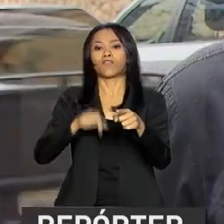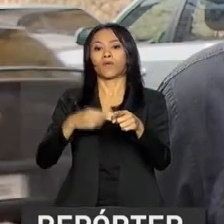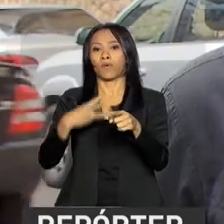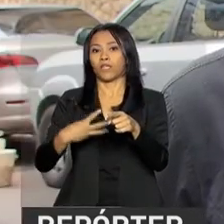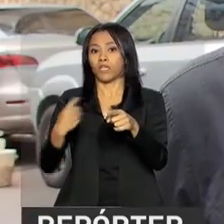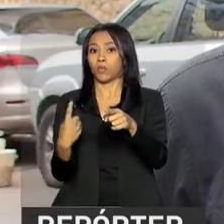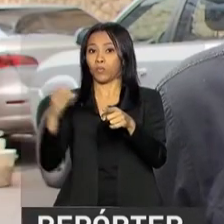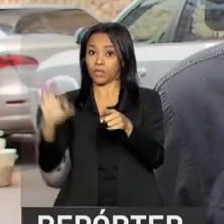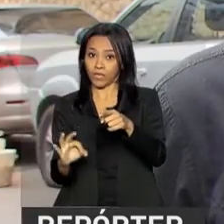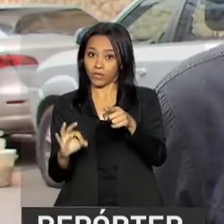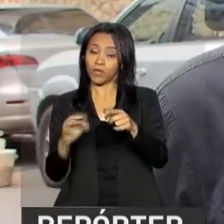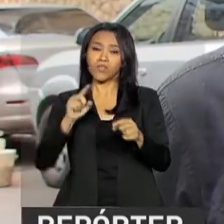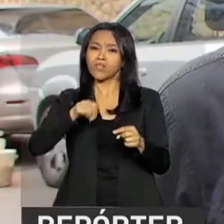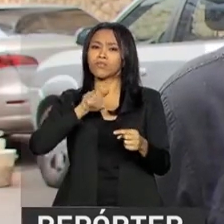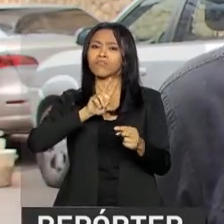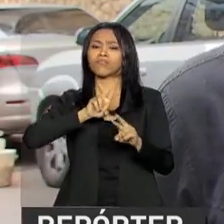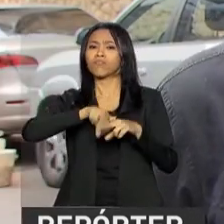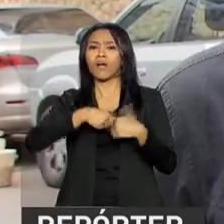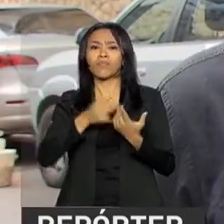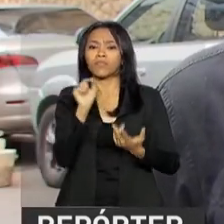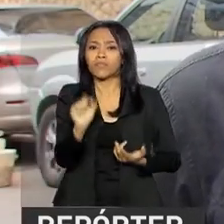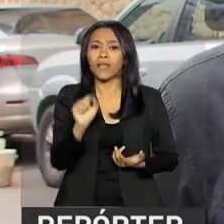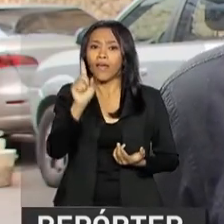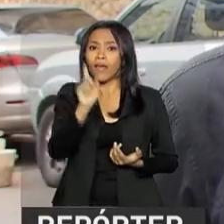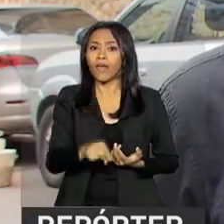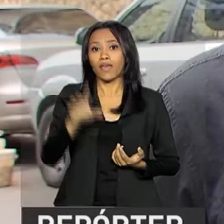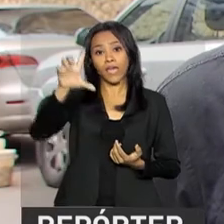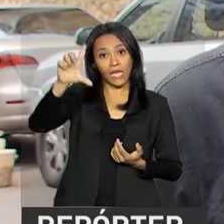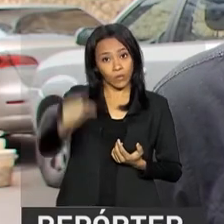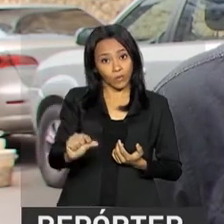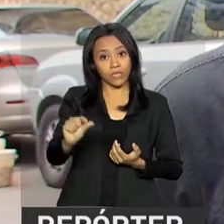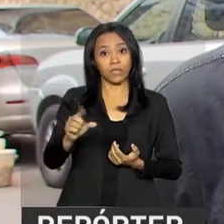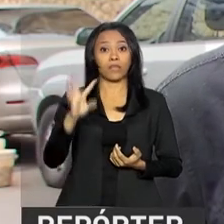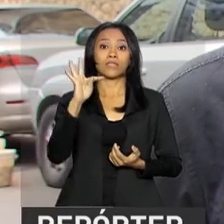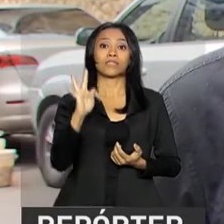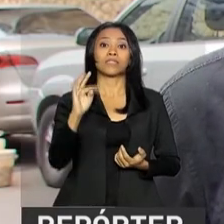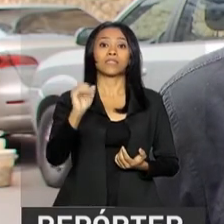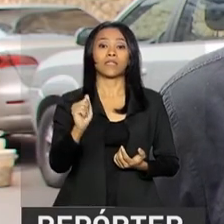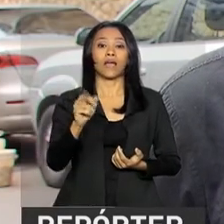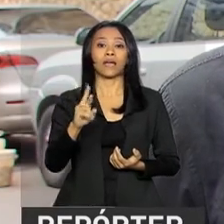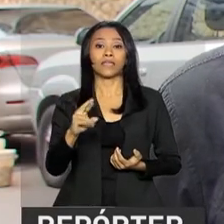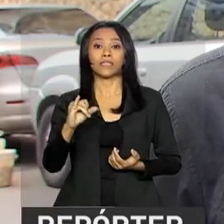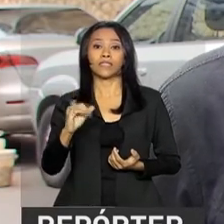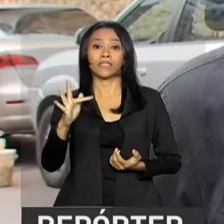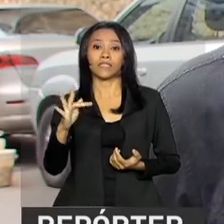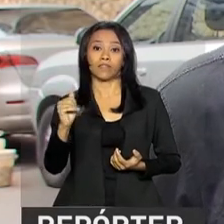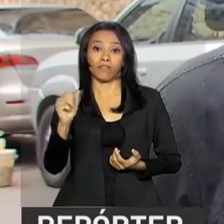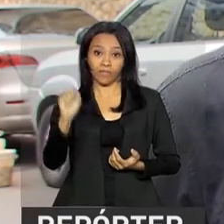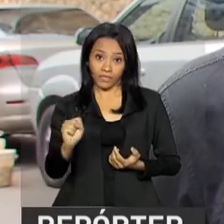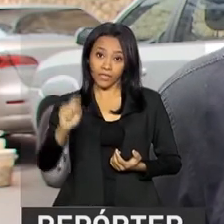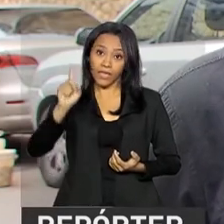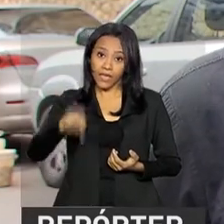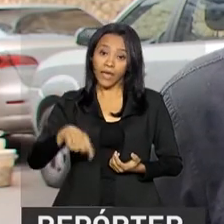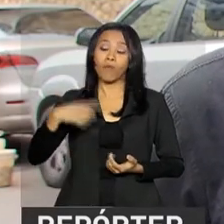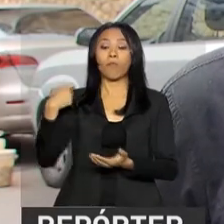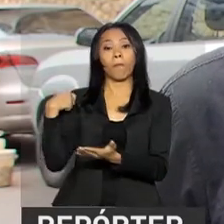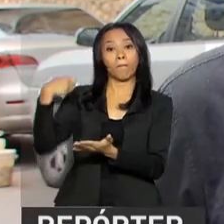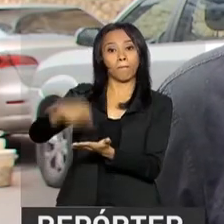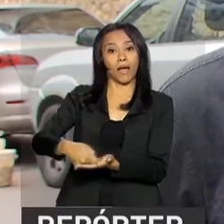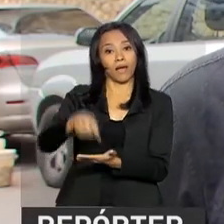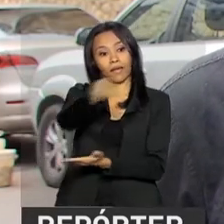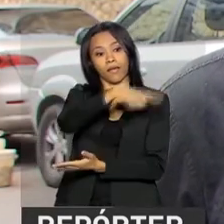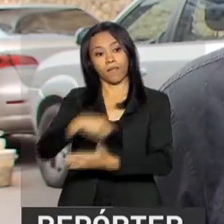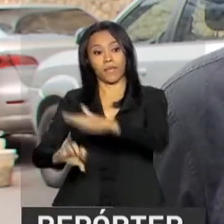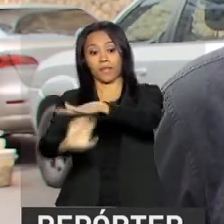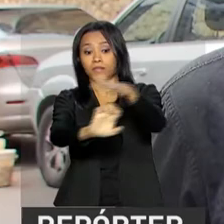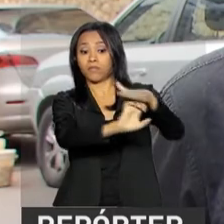7,41%. A queda ocorre por conta da redução das tarifas de interconexão, que é uma taxa paga pelas empresas